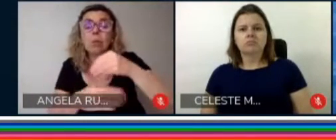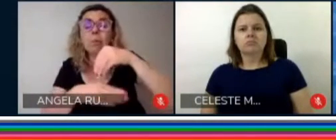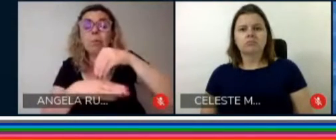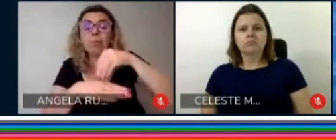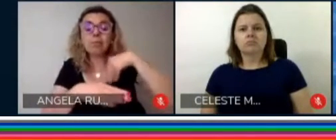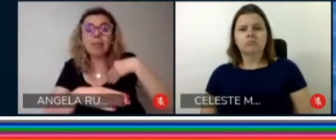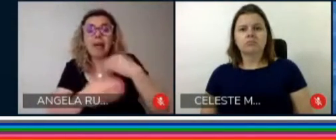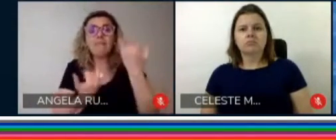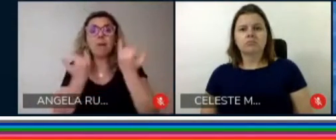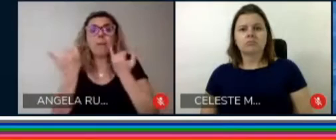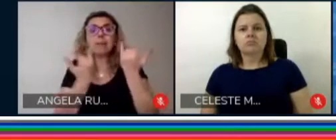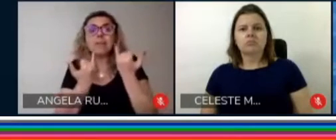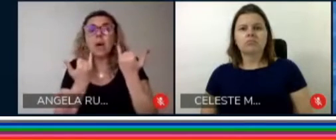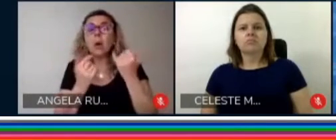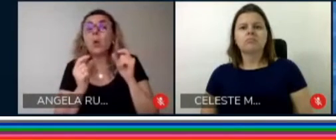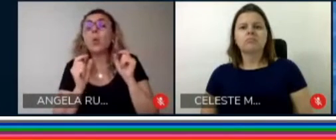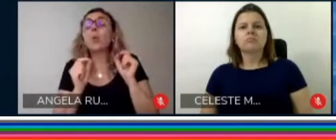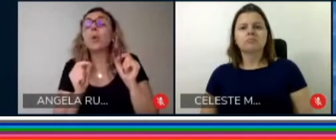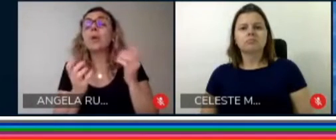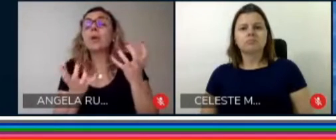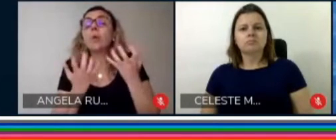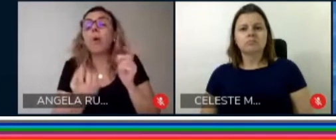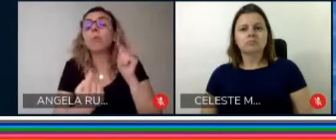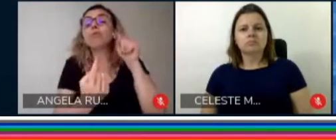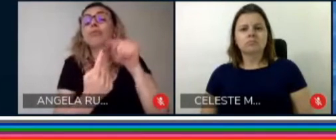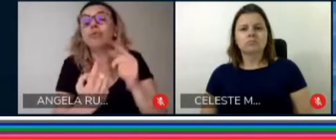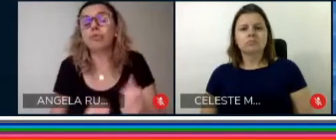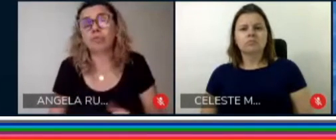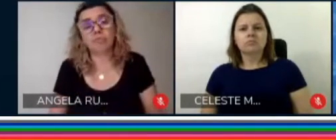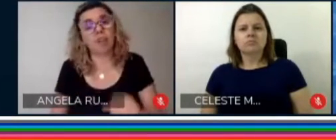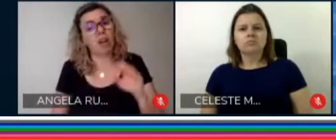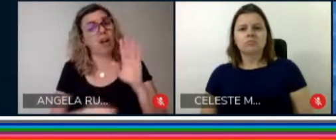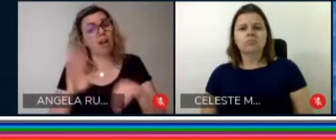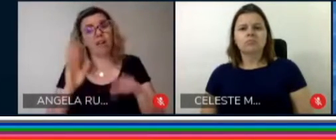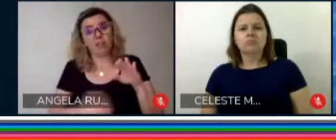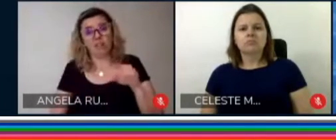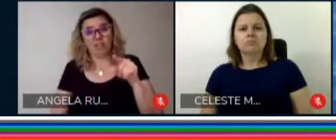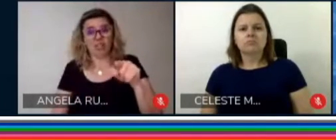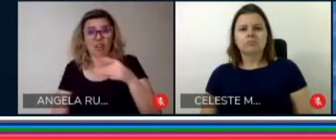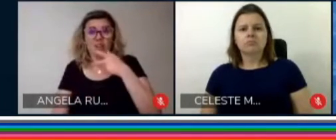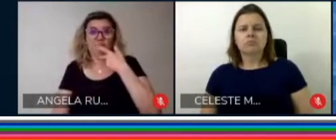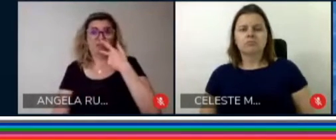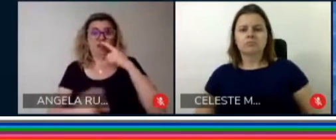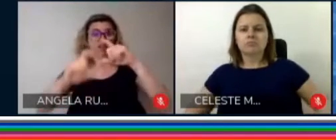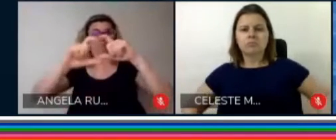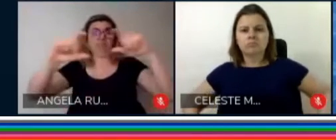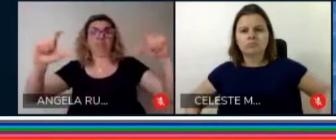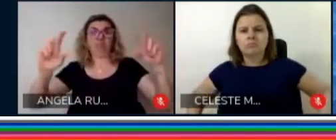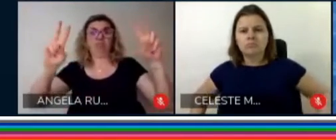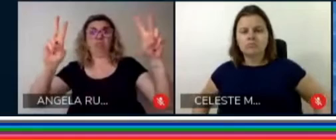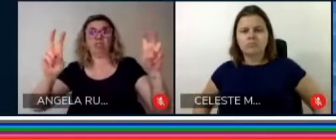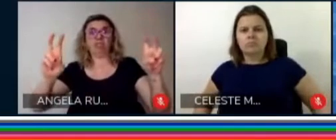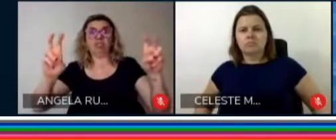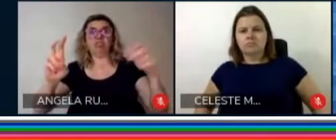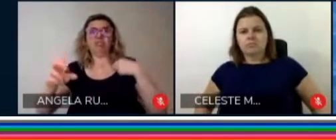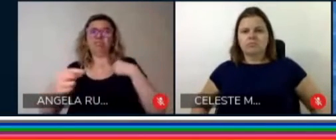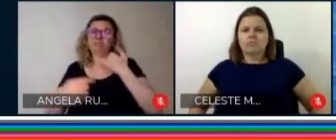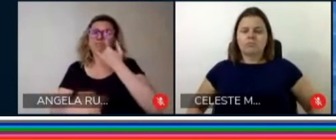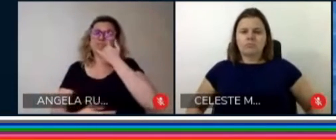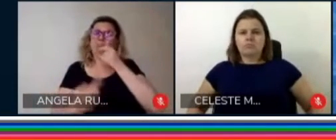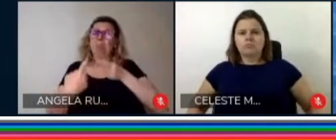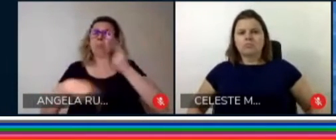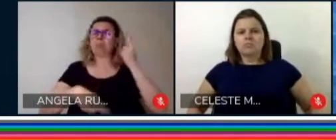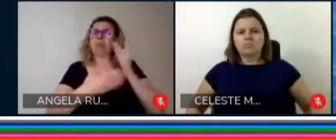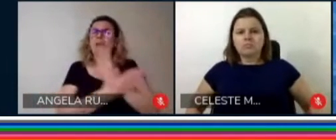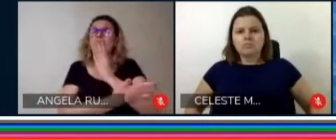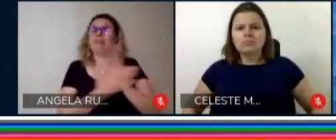vem, né? Ele já me anuncia. Às vezes ele não responde aquilo que ele está dizendo que vai fazer, mas normalmente é para responder sim,